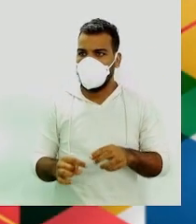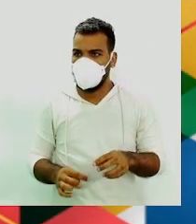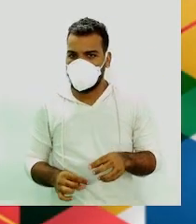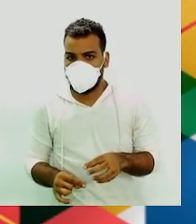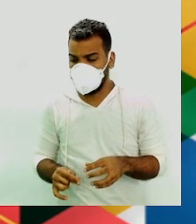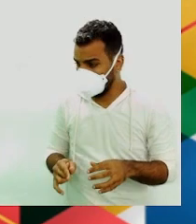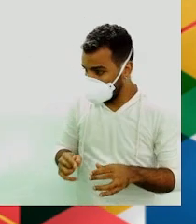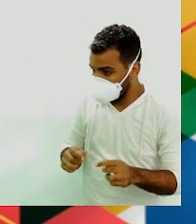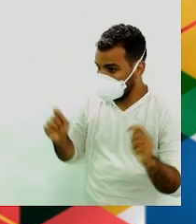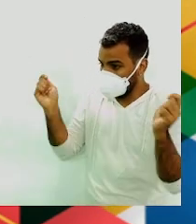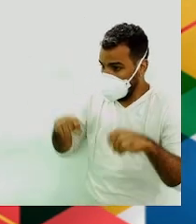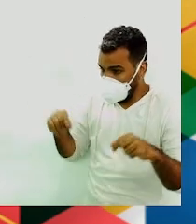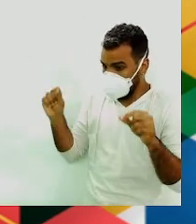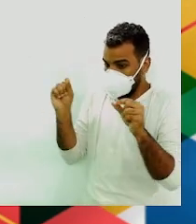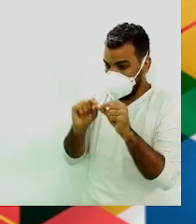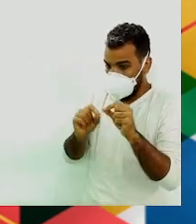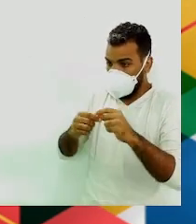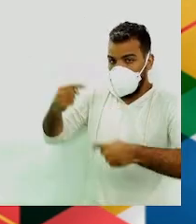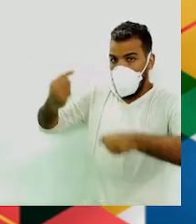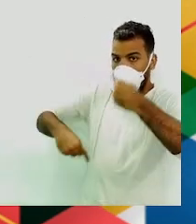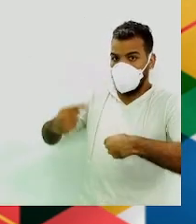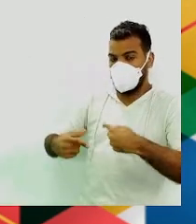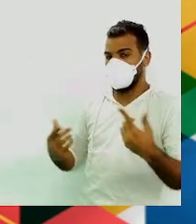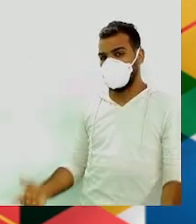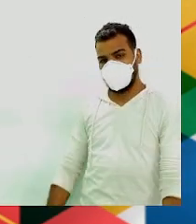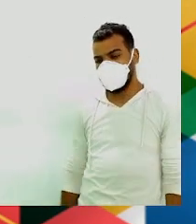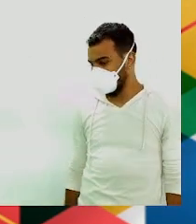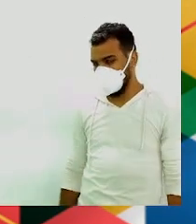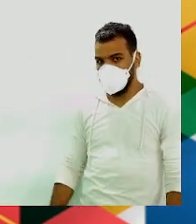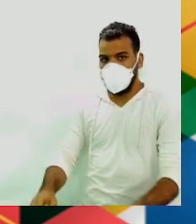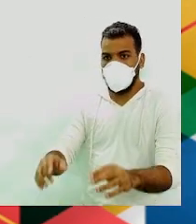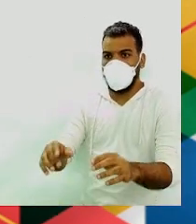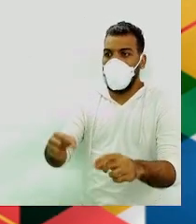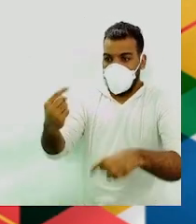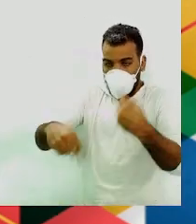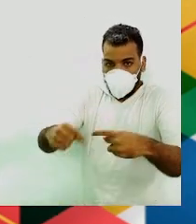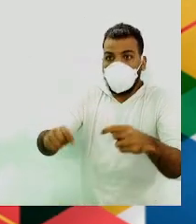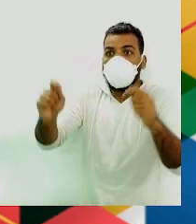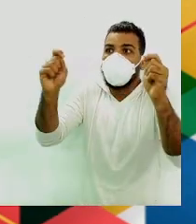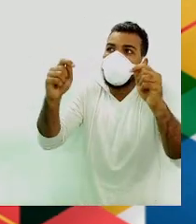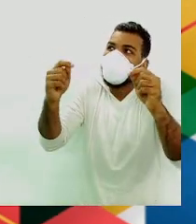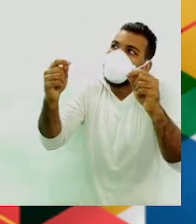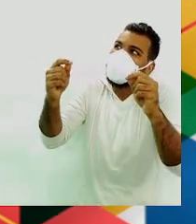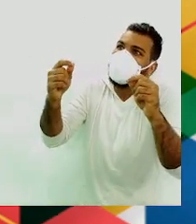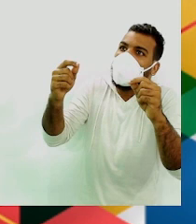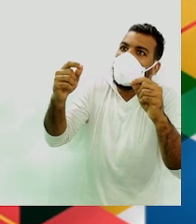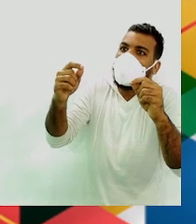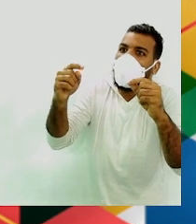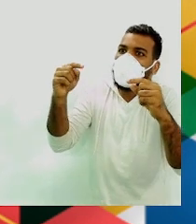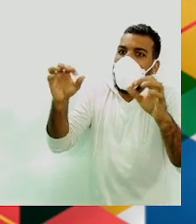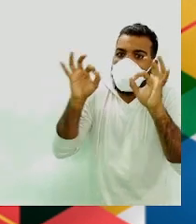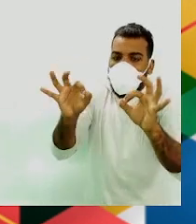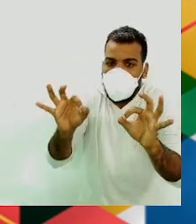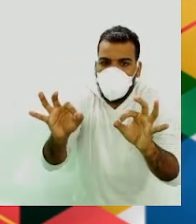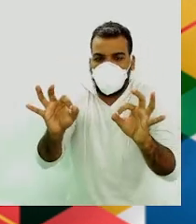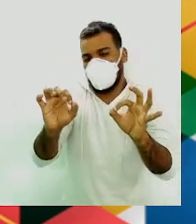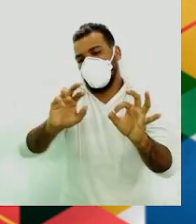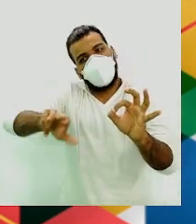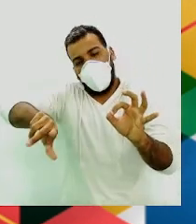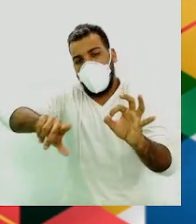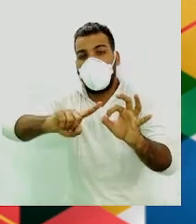possível estabelecer um modelo ideal de política, mas sim um modelo bom, certo? Um modelo bom.